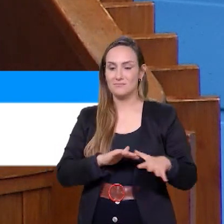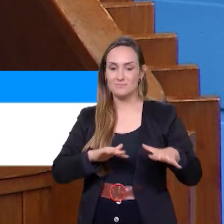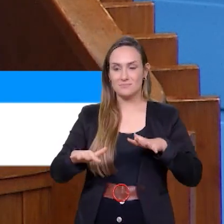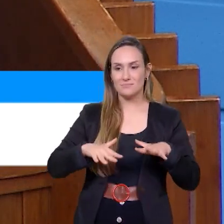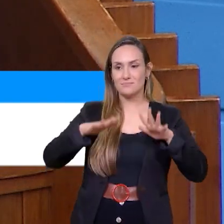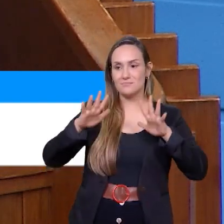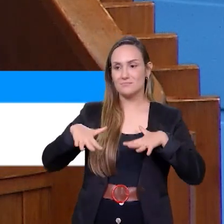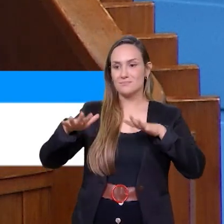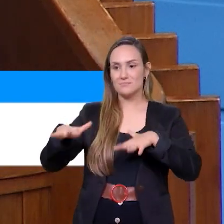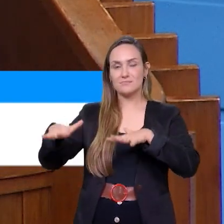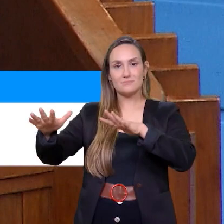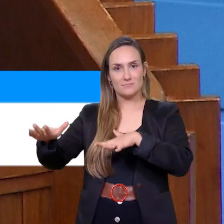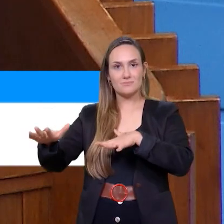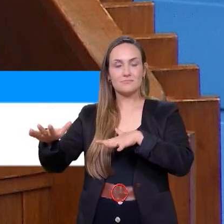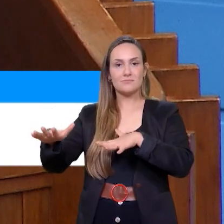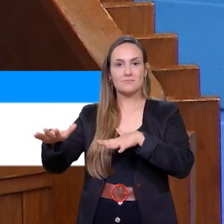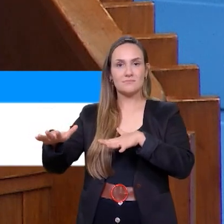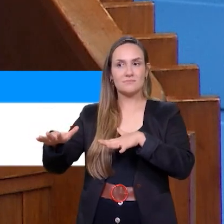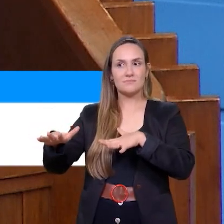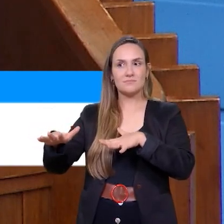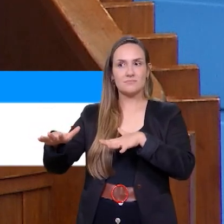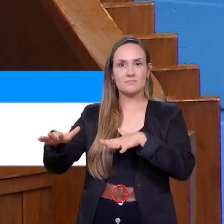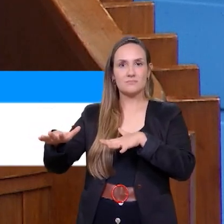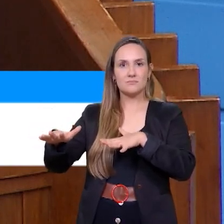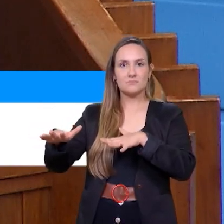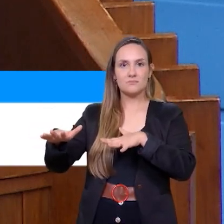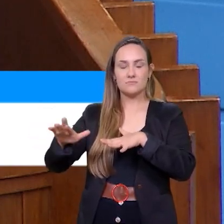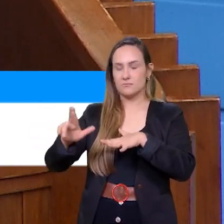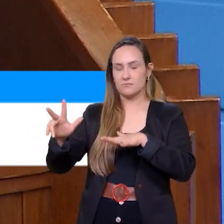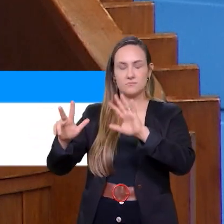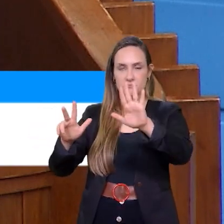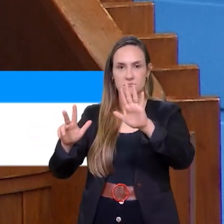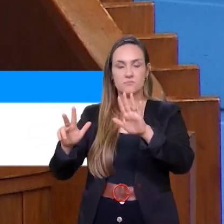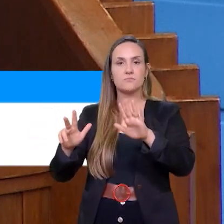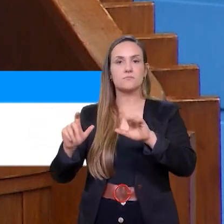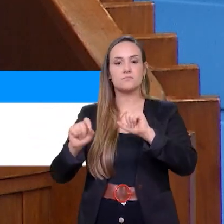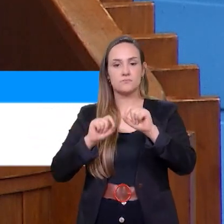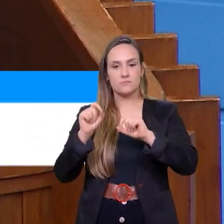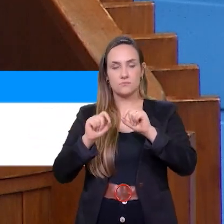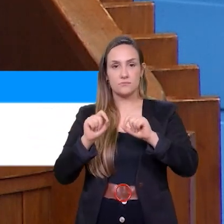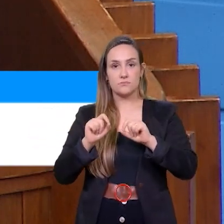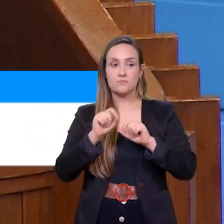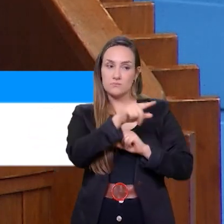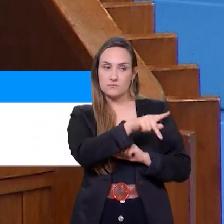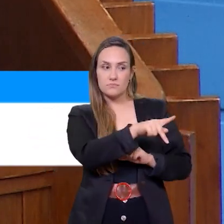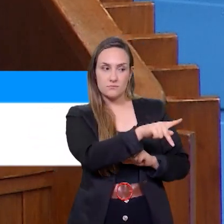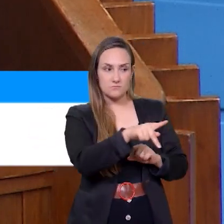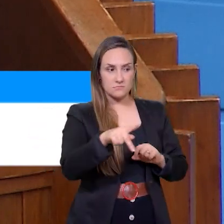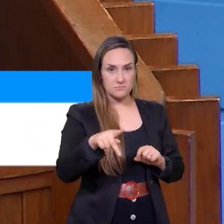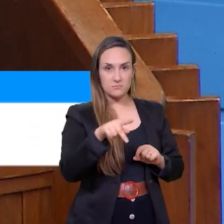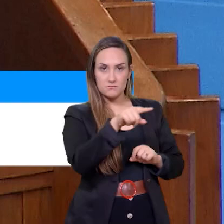Então, senhor presidente, os próprios movimentos feitos pelo presidente eleito,